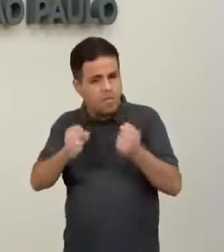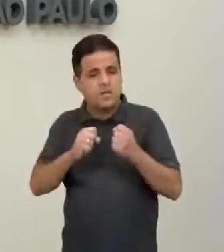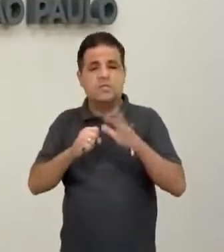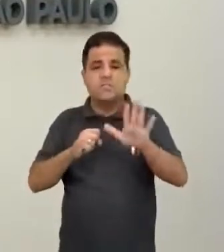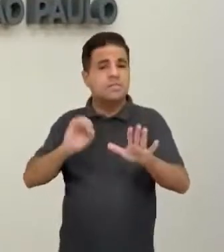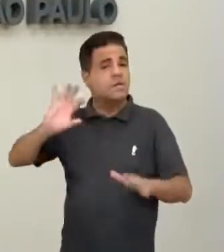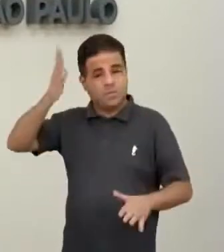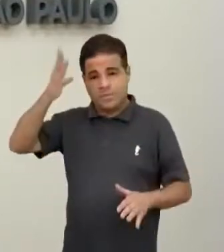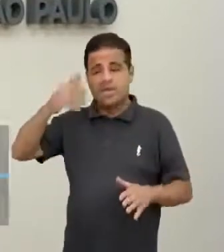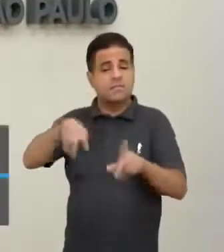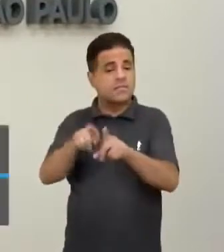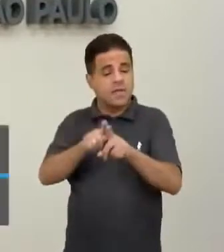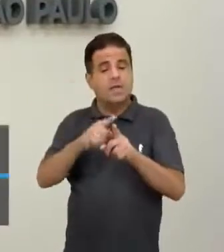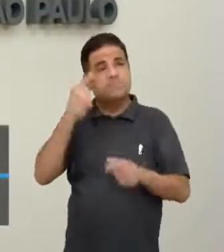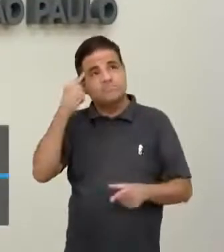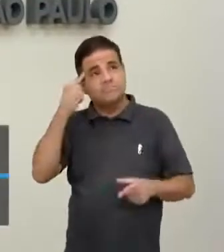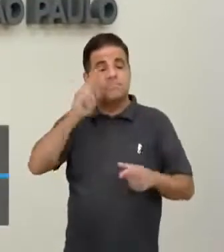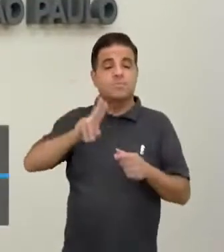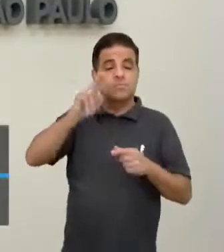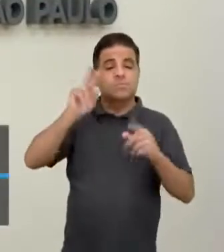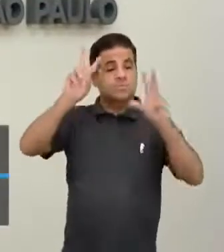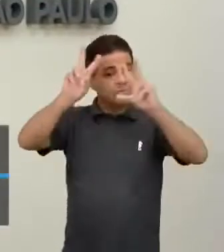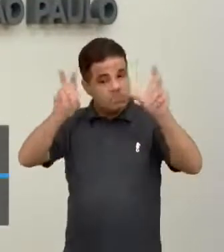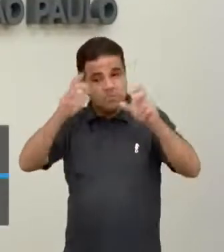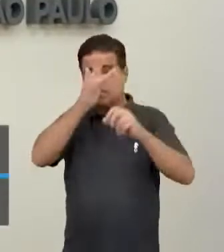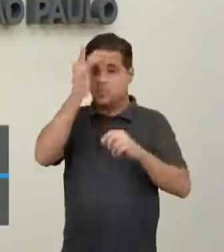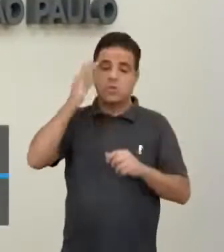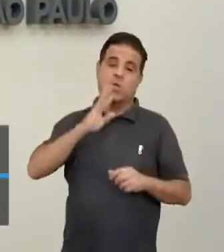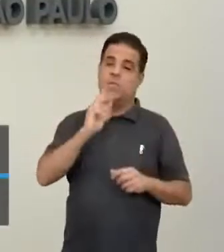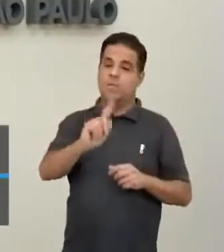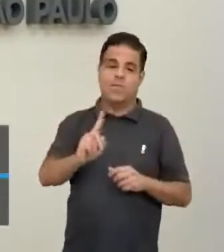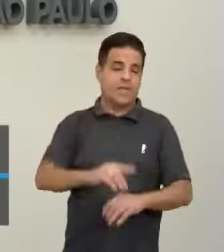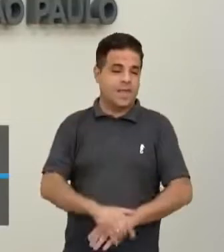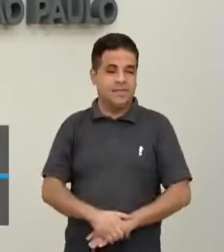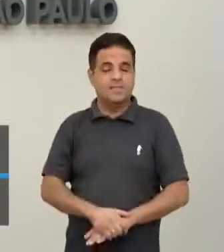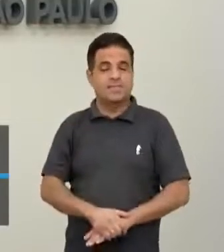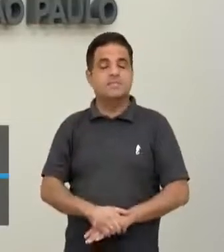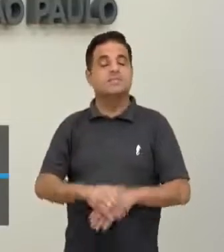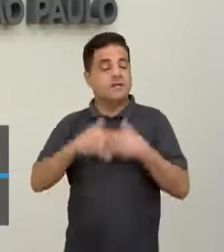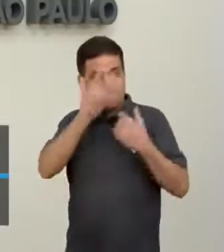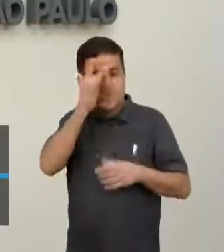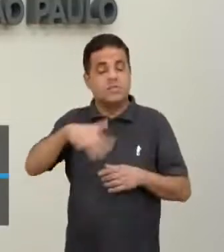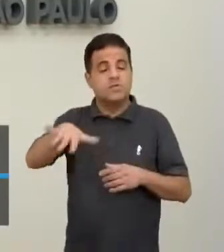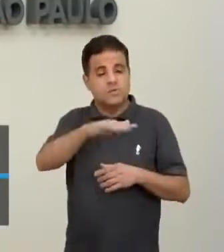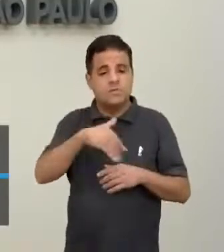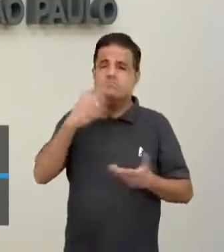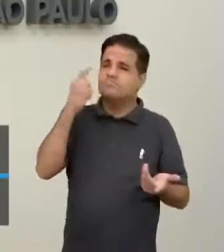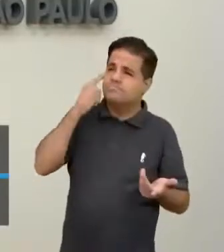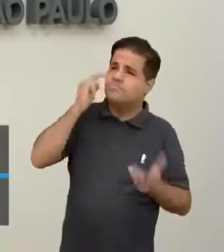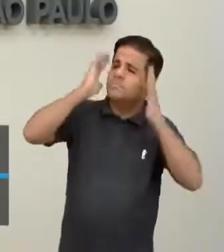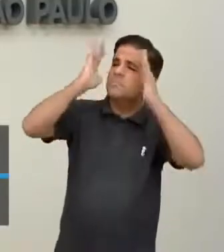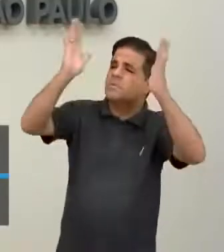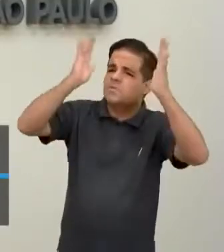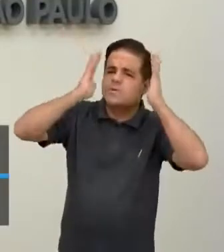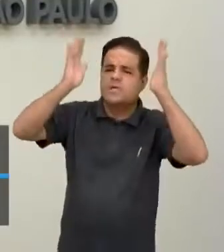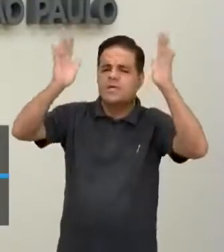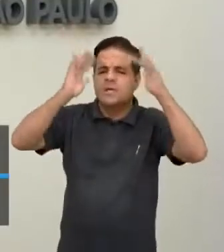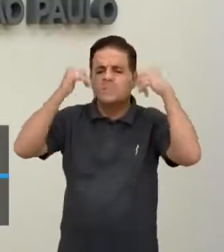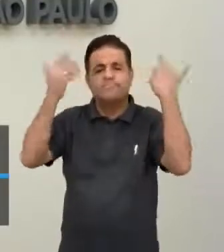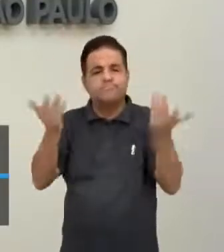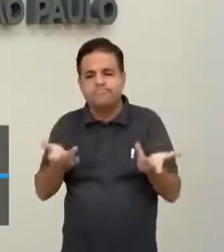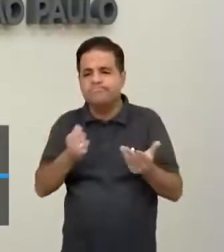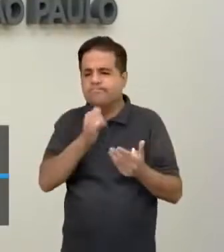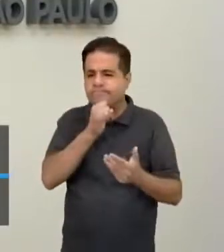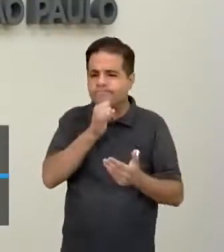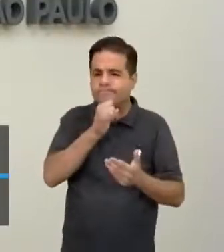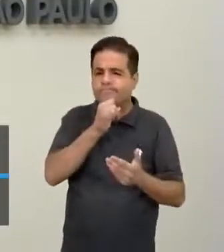Mas acontece às vezes quando a gente usa expressões que as pessoas não conhecem. Sim. Né? E aí as pessoas ficam te questionando. Ou então, por exemplo,